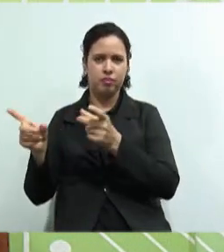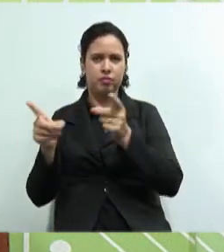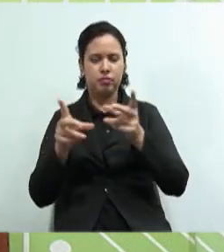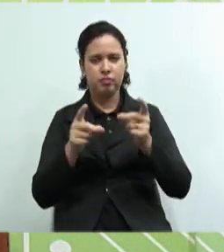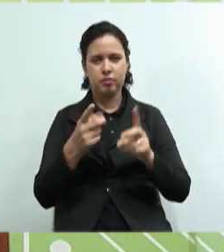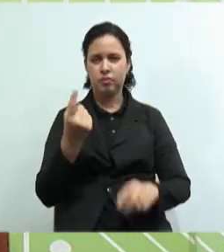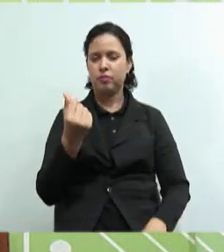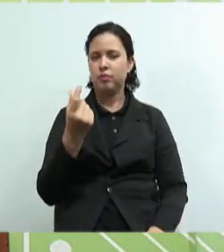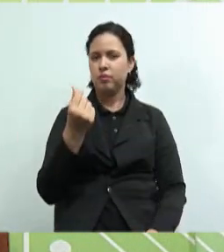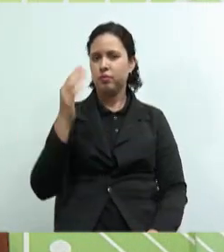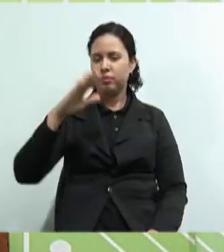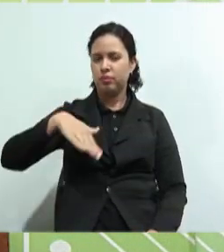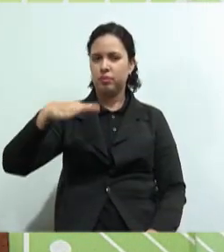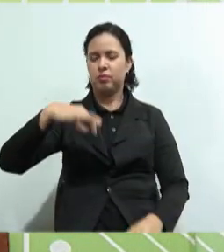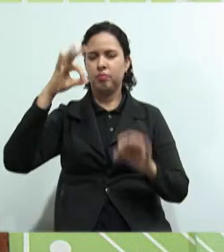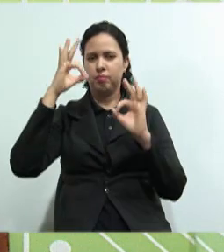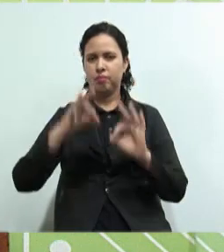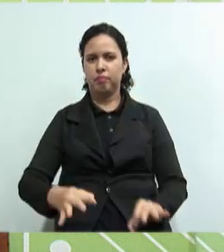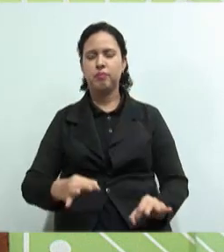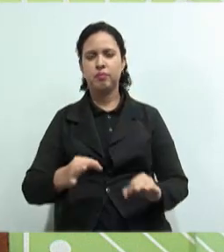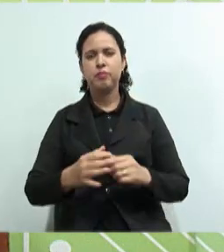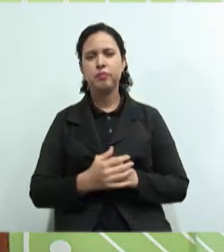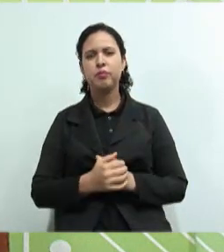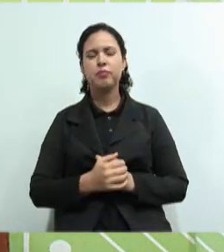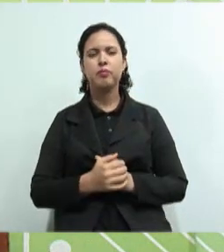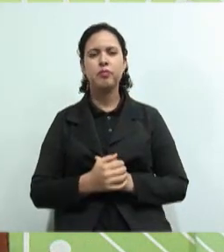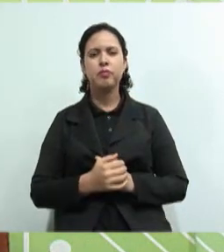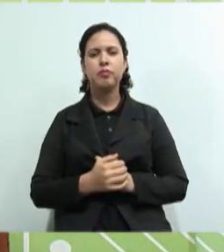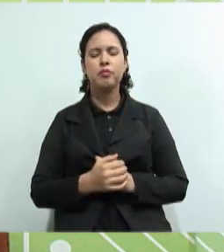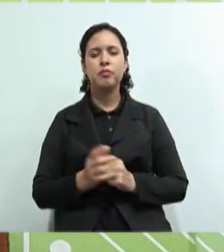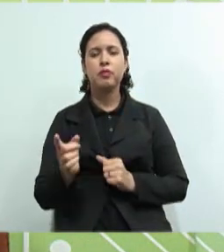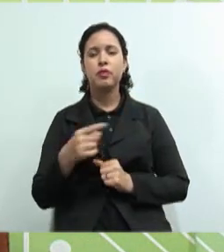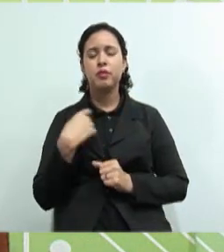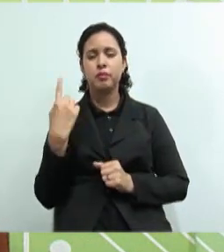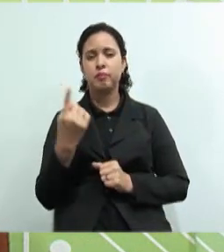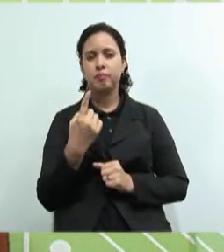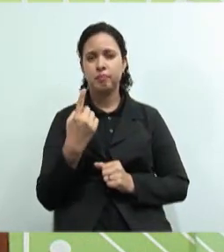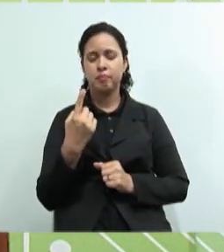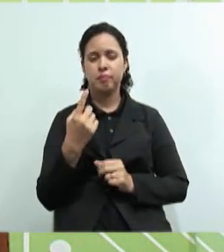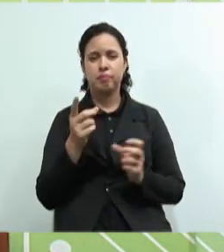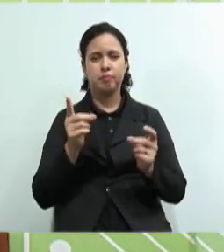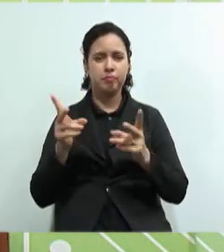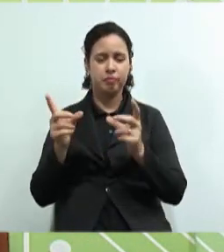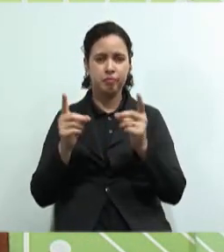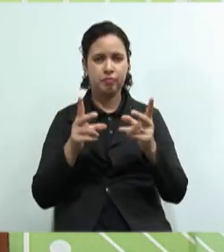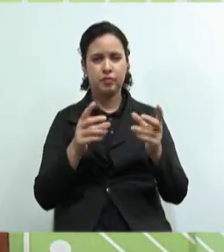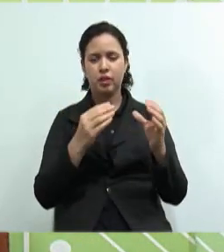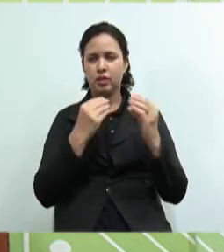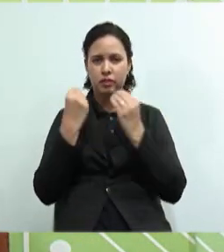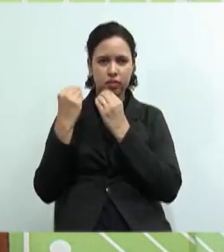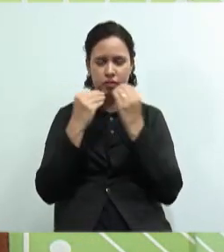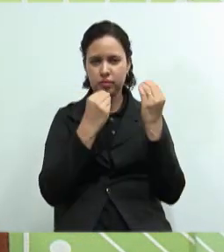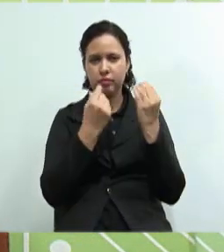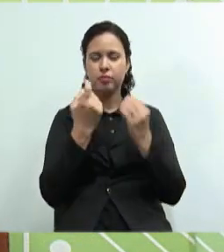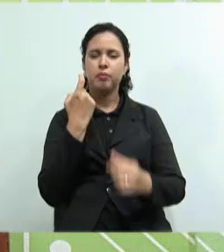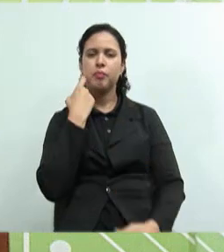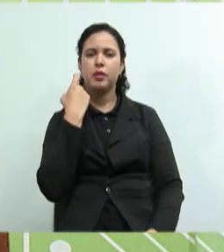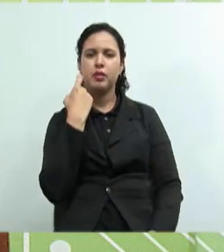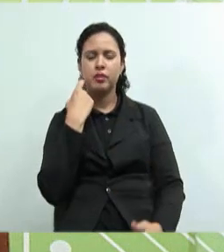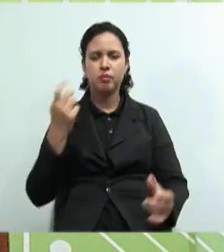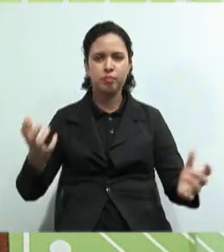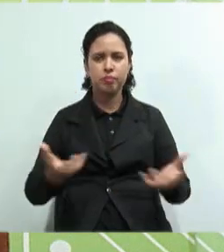um valor muito mais justo para o produtor. Normalmente a gente vai vender aí milho, peixe, temperos,